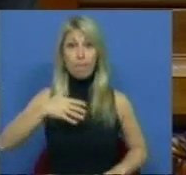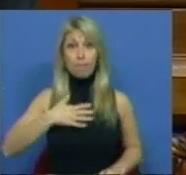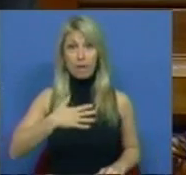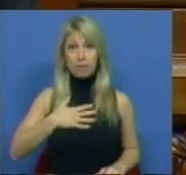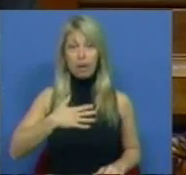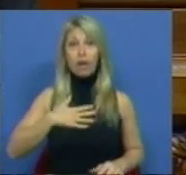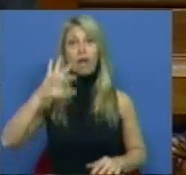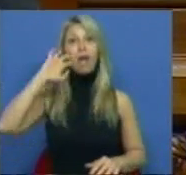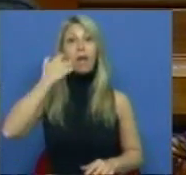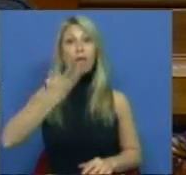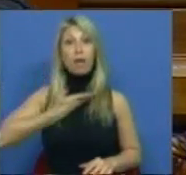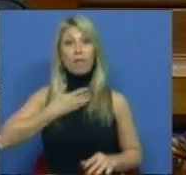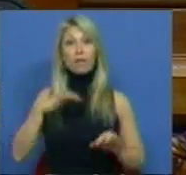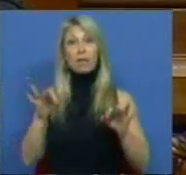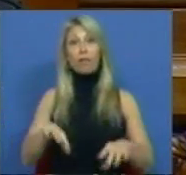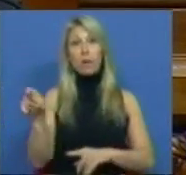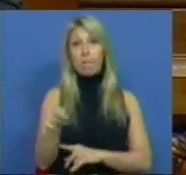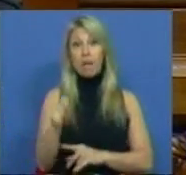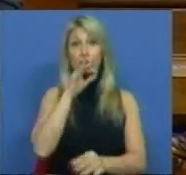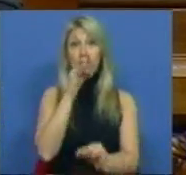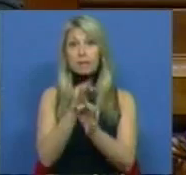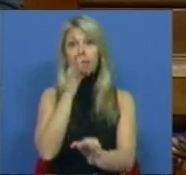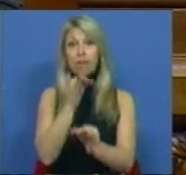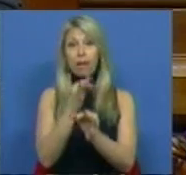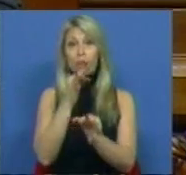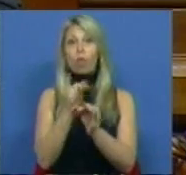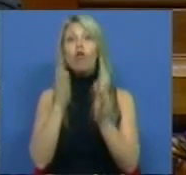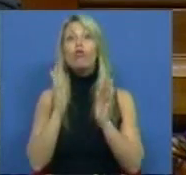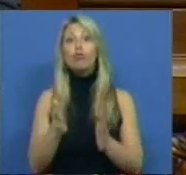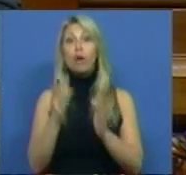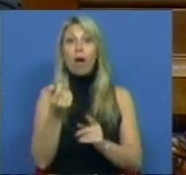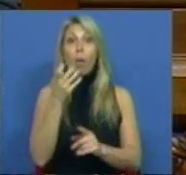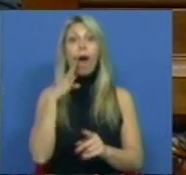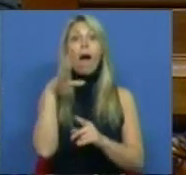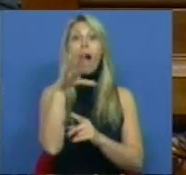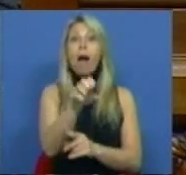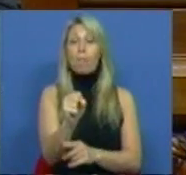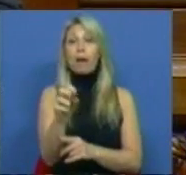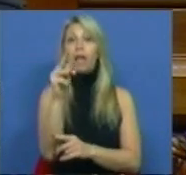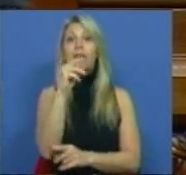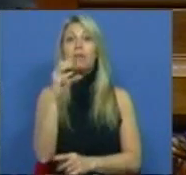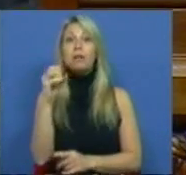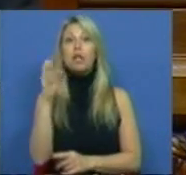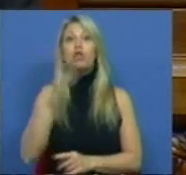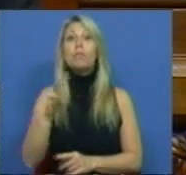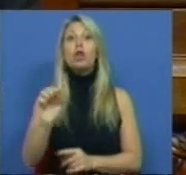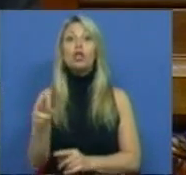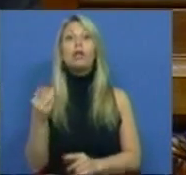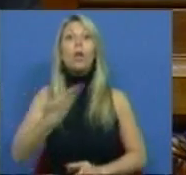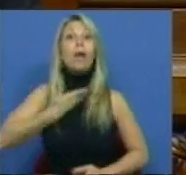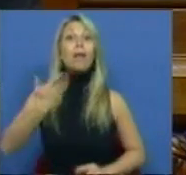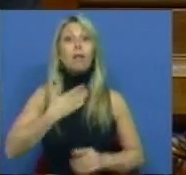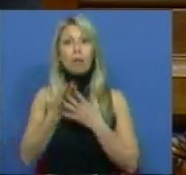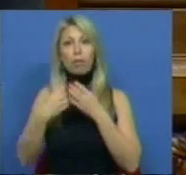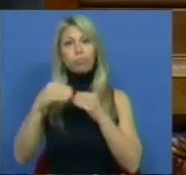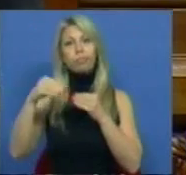o déficit no final do mês de setembro já se aproximava dos 300 milhões de euros e a dívida acumulada